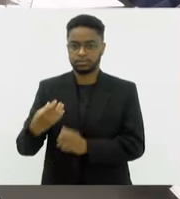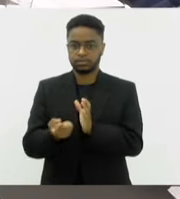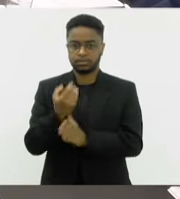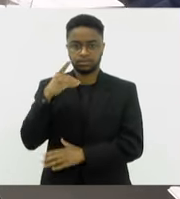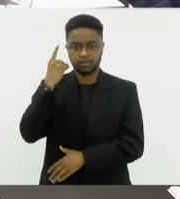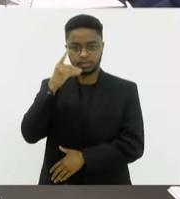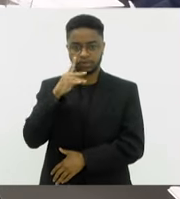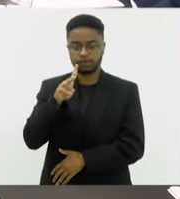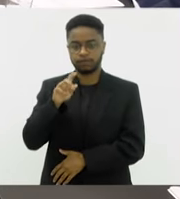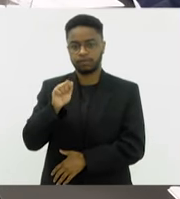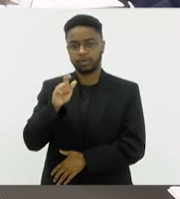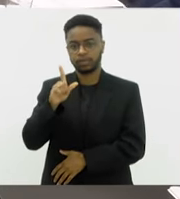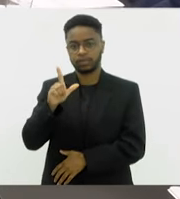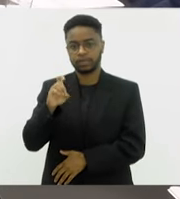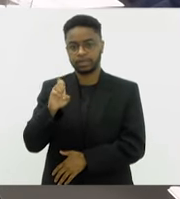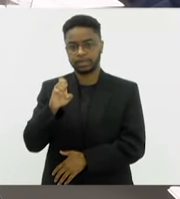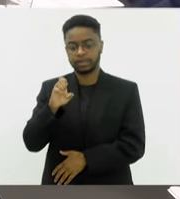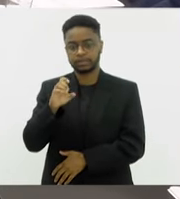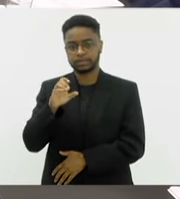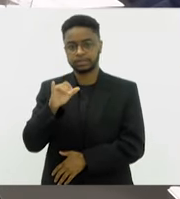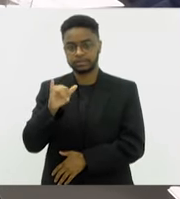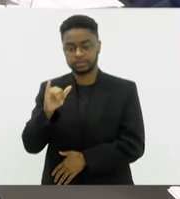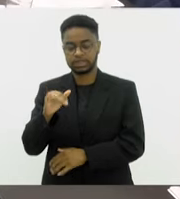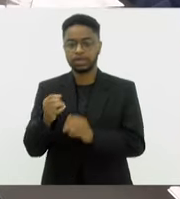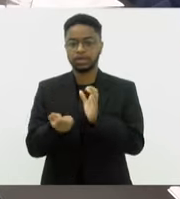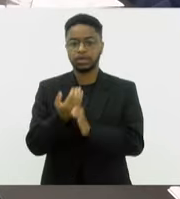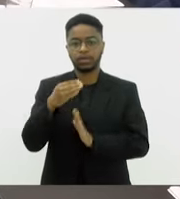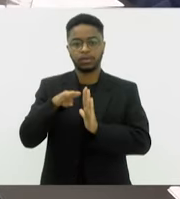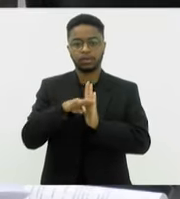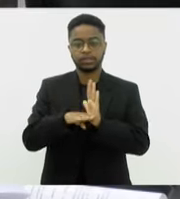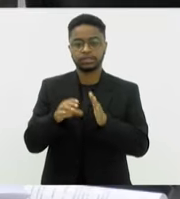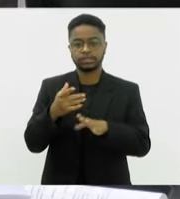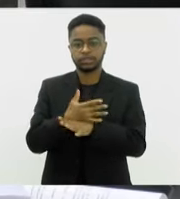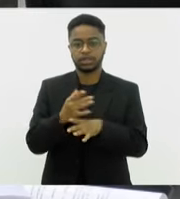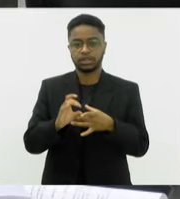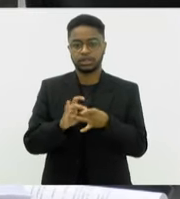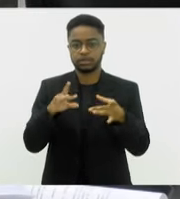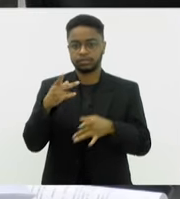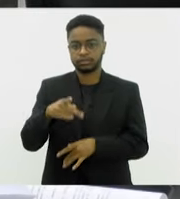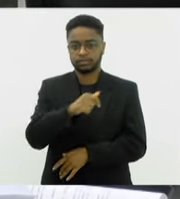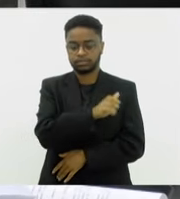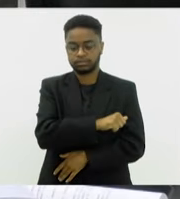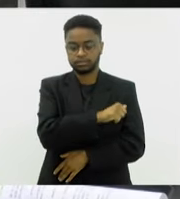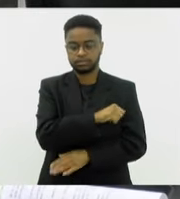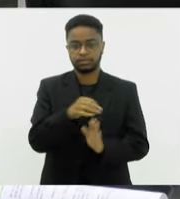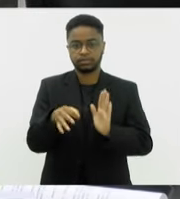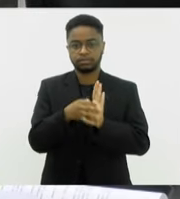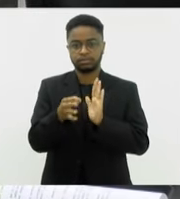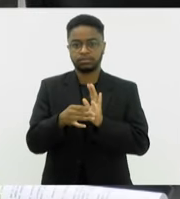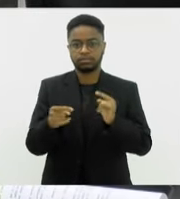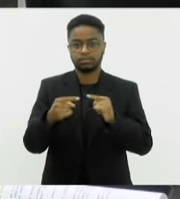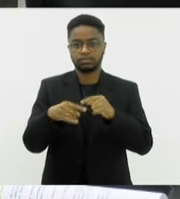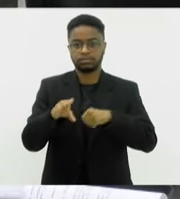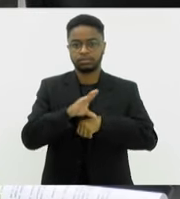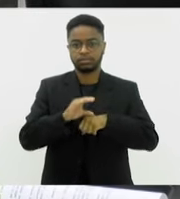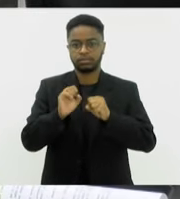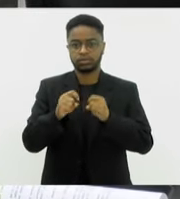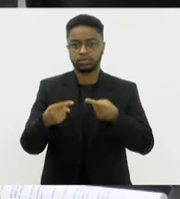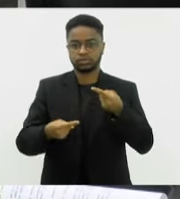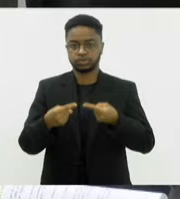da Saúde, que autoriza o governo do Estado a criar o programa Cidade Livre no âmbito do Estado do Rio de Janeiro. Parecer pela constitucionalidade em